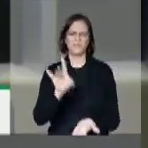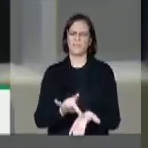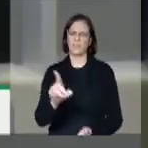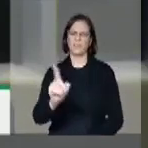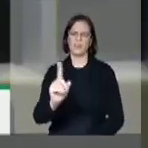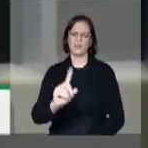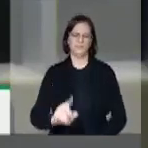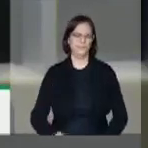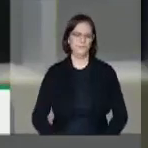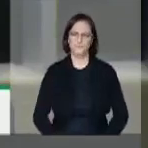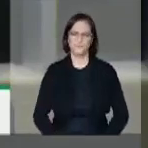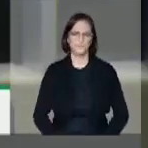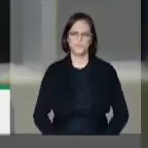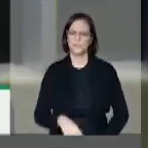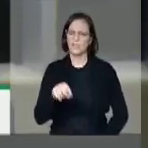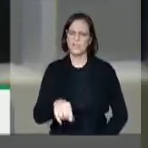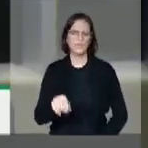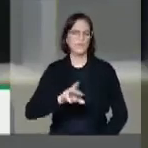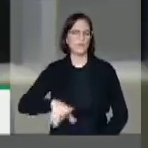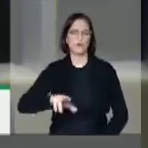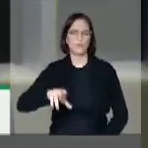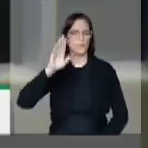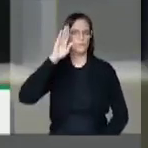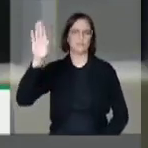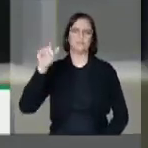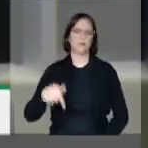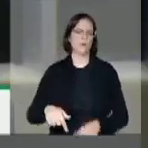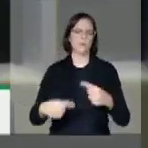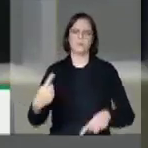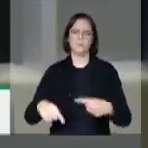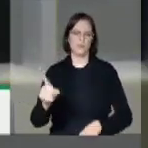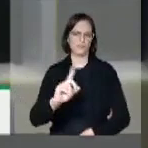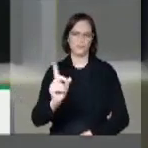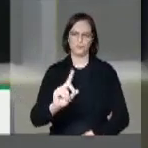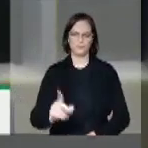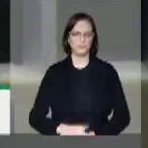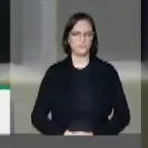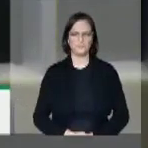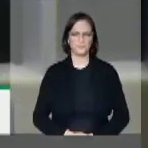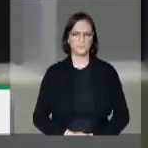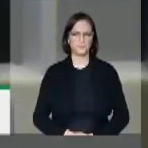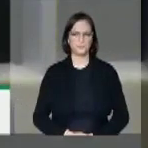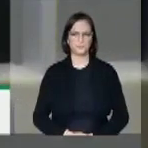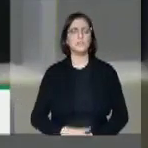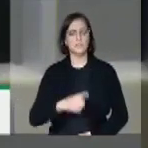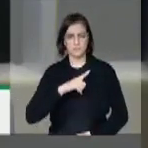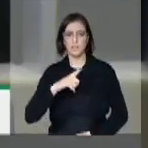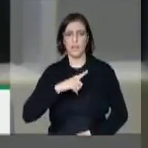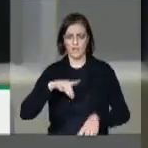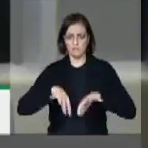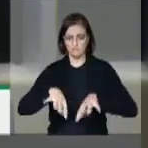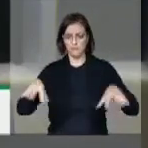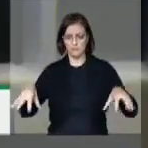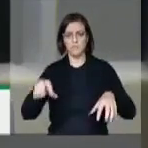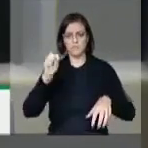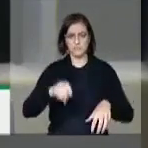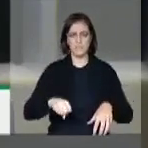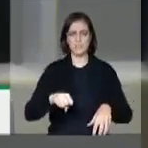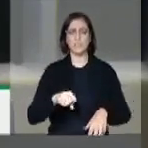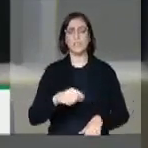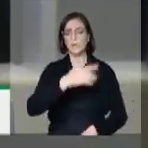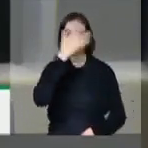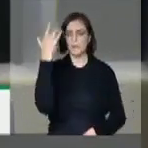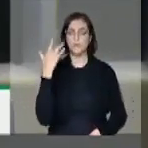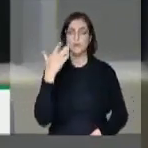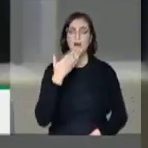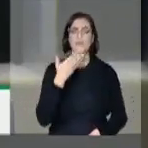verdadeiro. Não é essa a questão central que está colocada. Existe sim uma questão de lado. Quem está do lado do povo mais